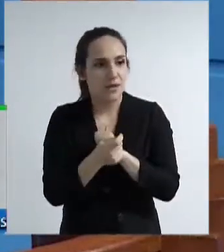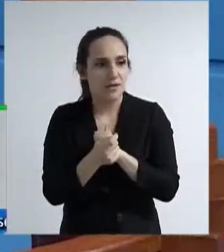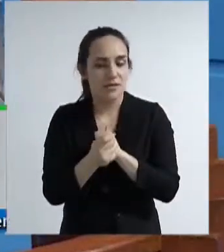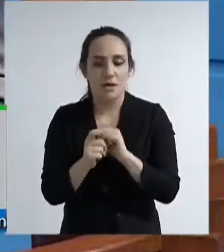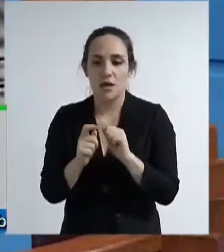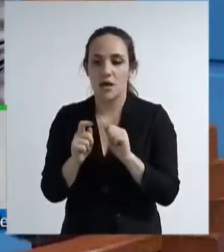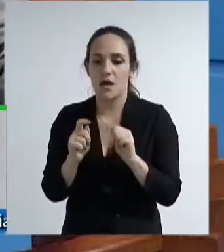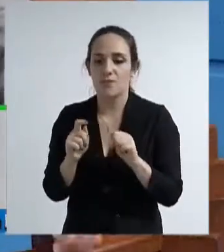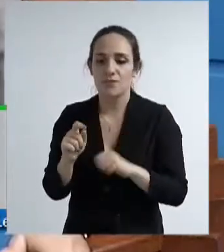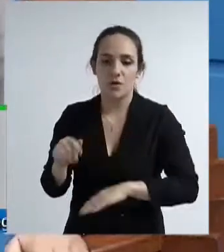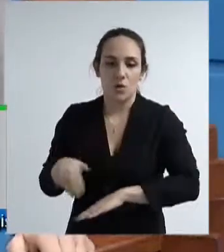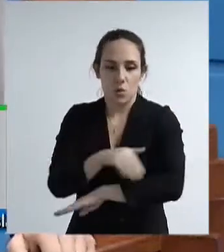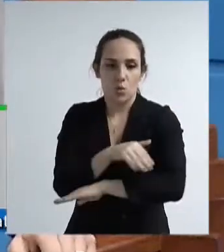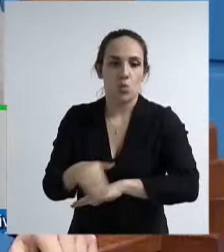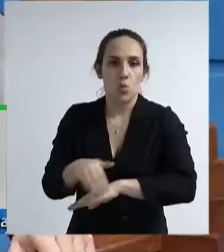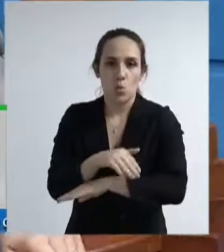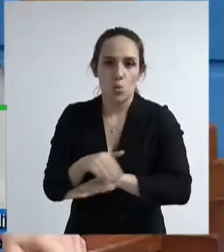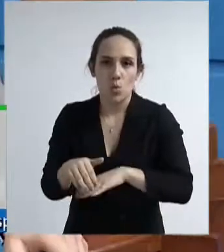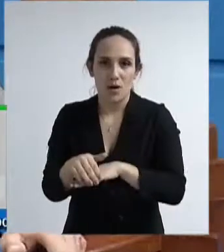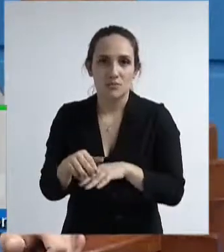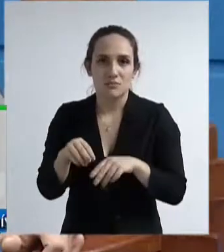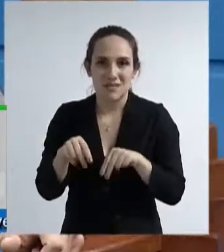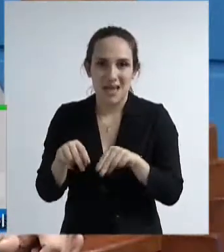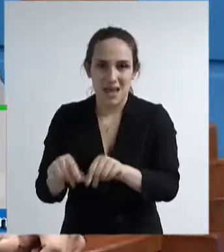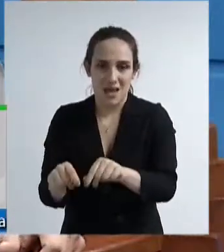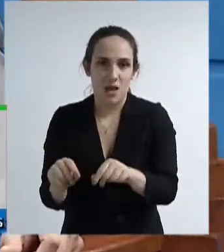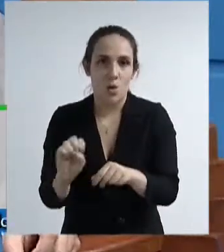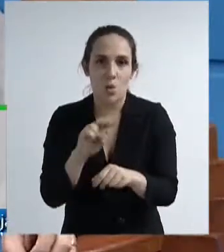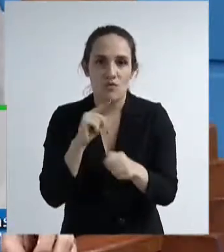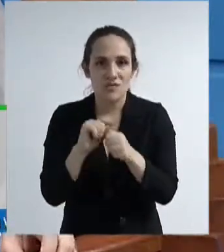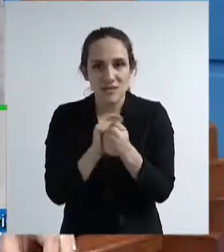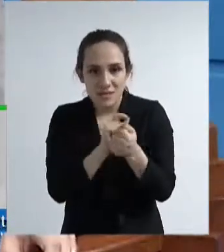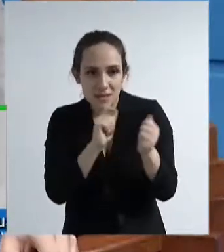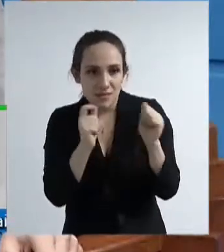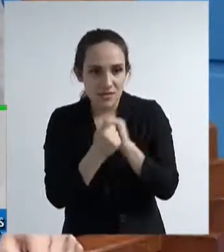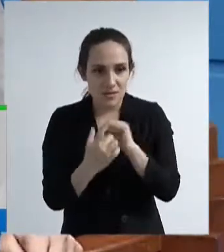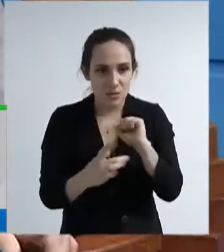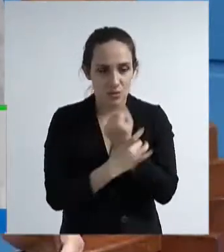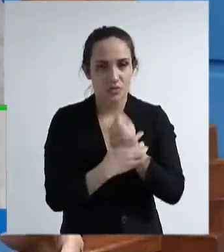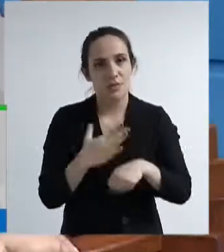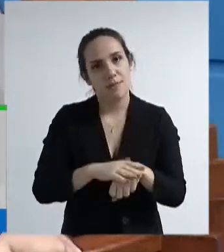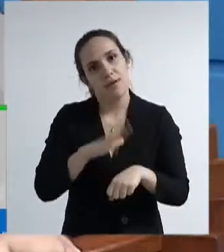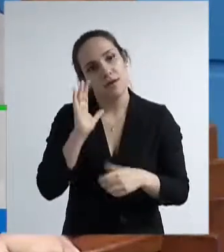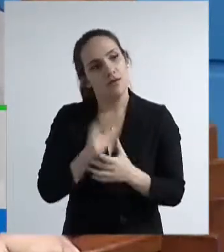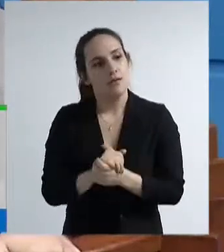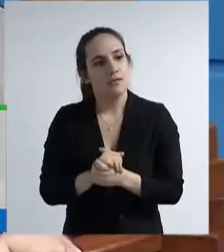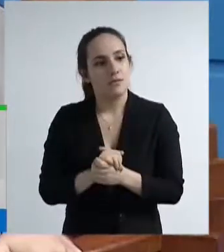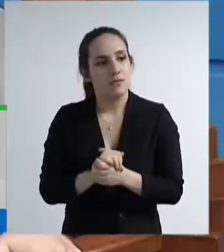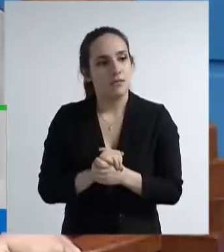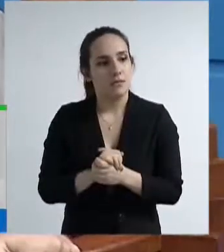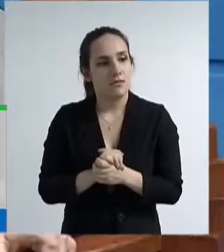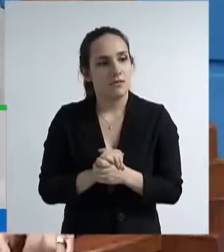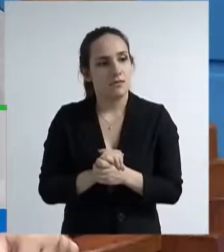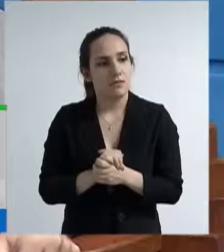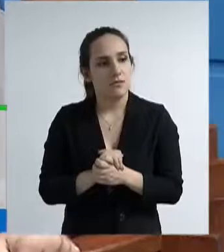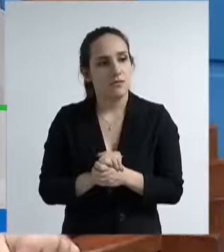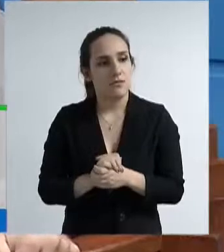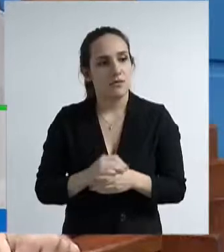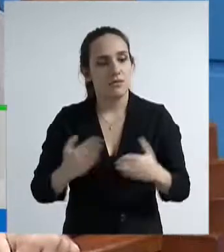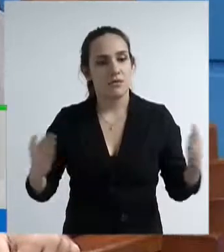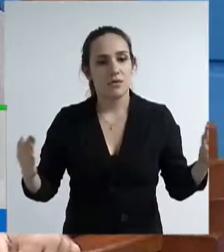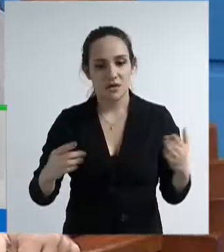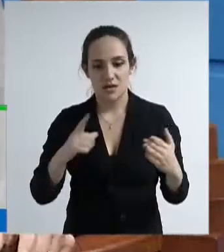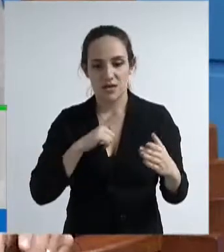originais, bem como realizar pequenas adaptações que os tornariam mais seguros e eficientes. Ora, vivemos num estado